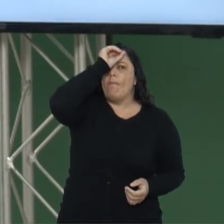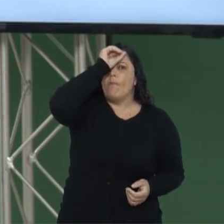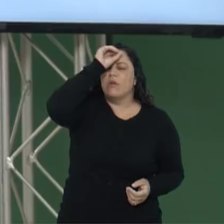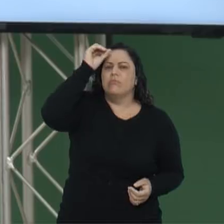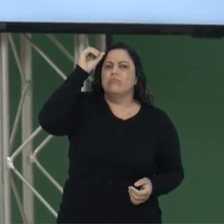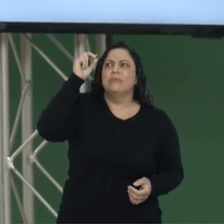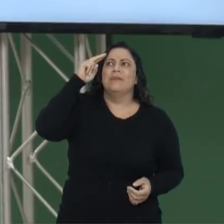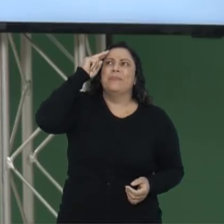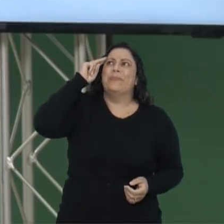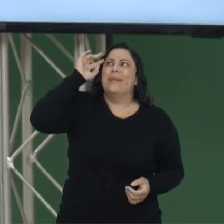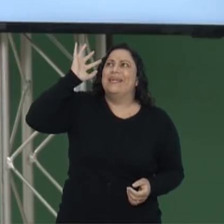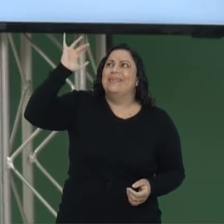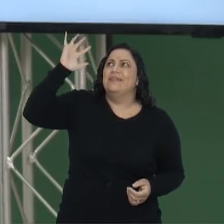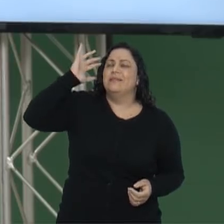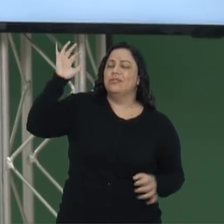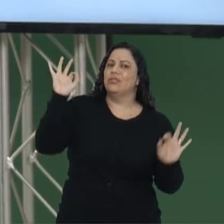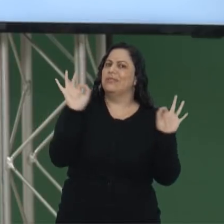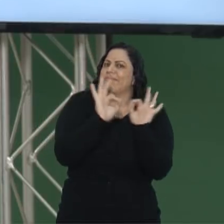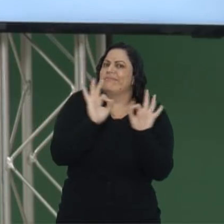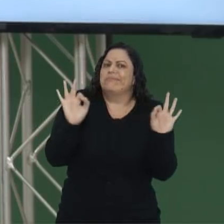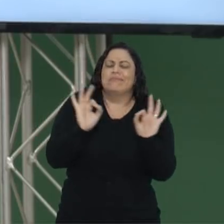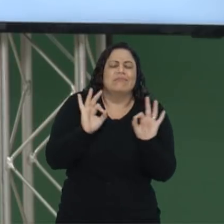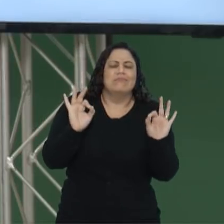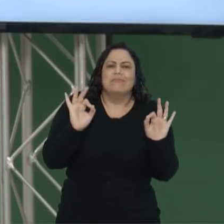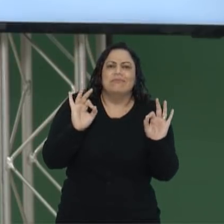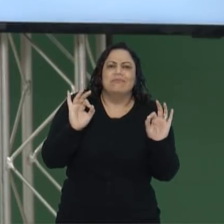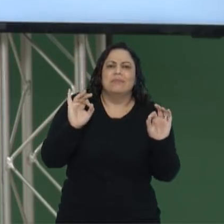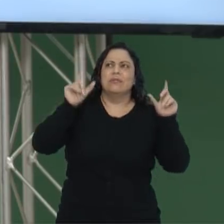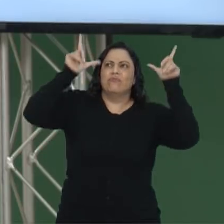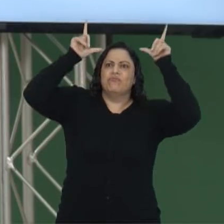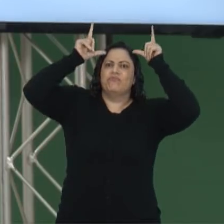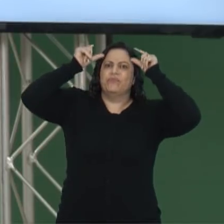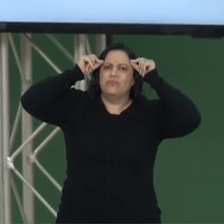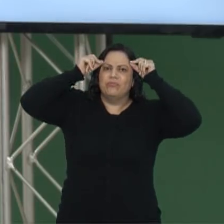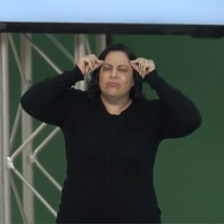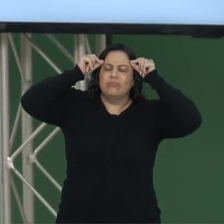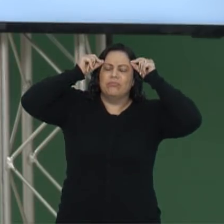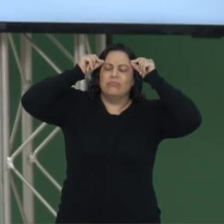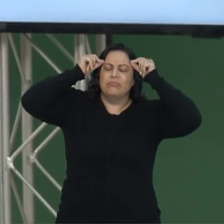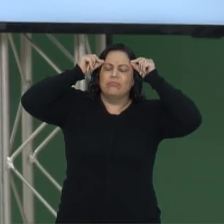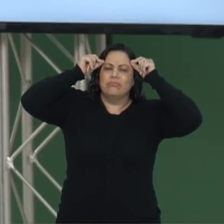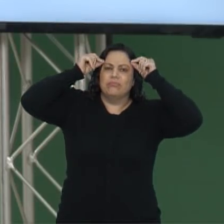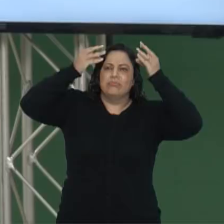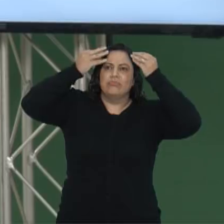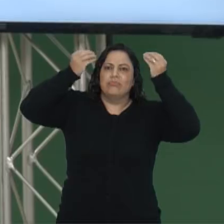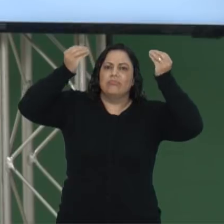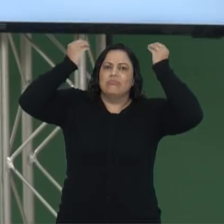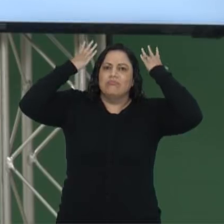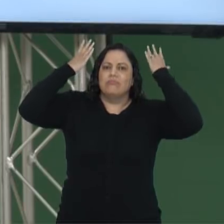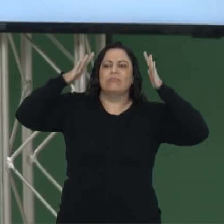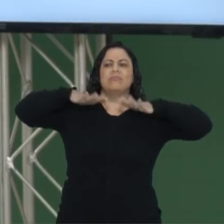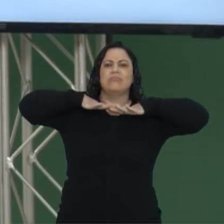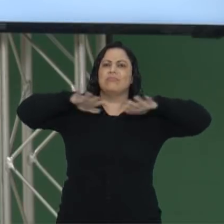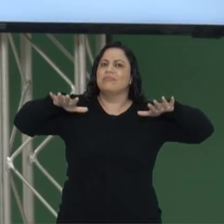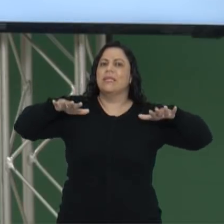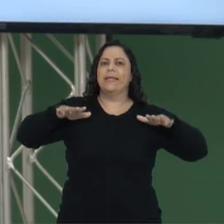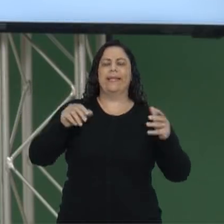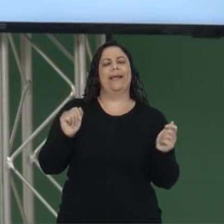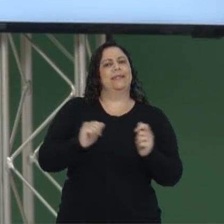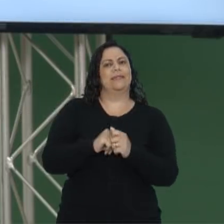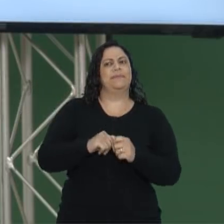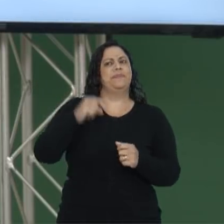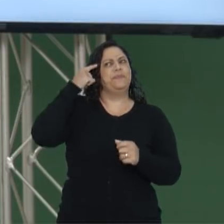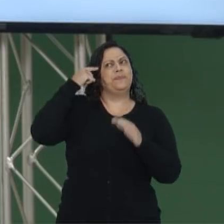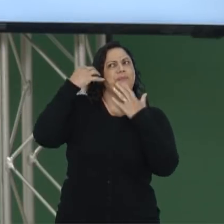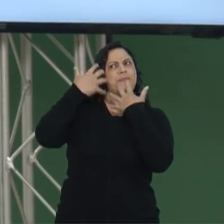das aulas, né, do professor, em que ele traz, e você também acompanhou as atividades e o livro, em que ele traz fragmentos que mostram que esse